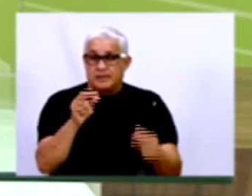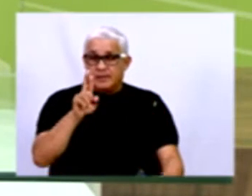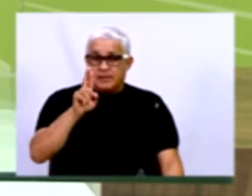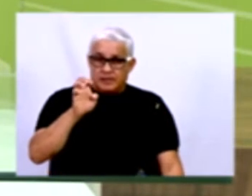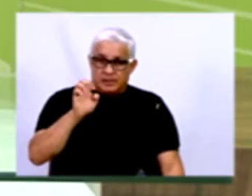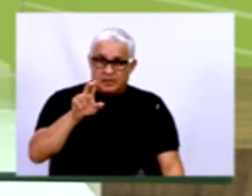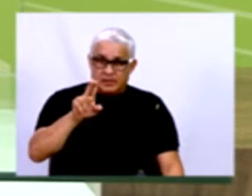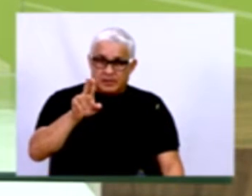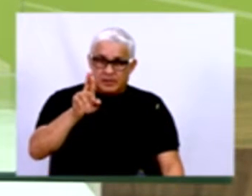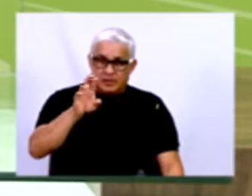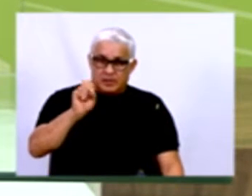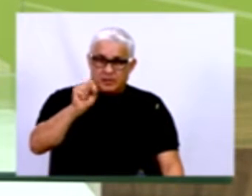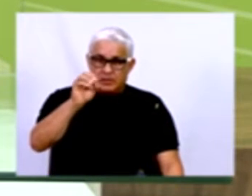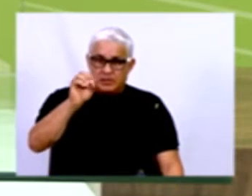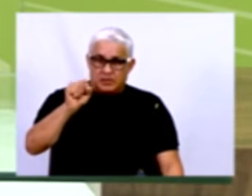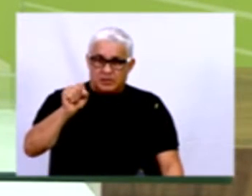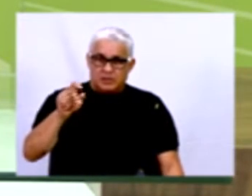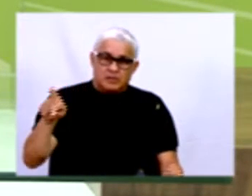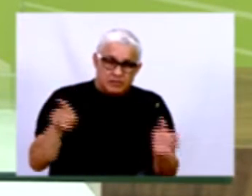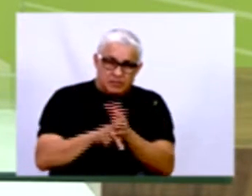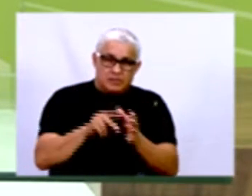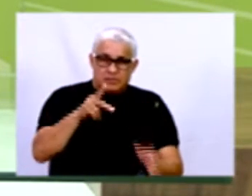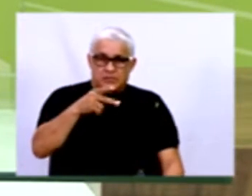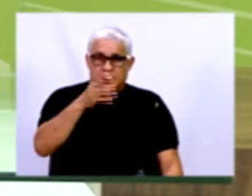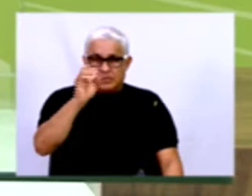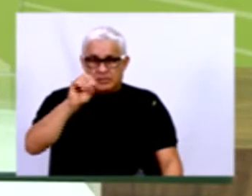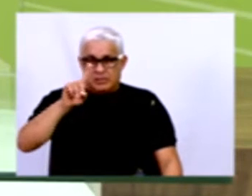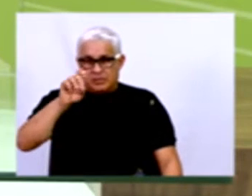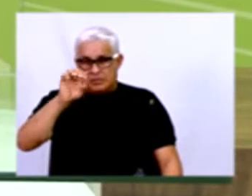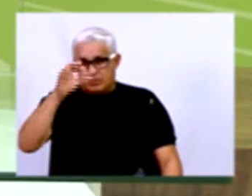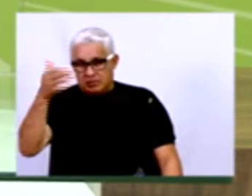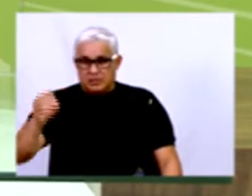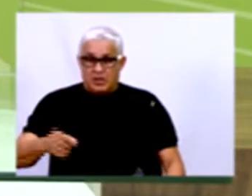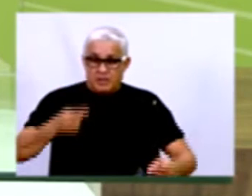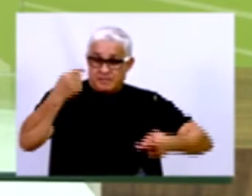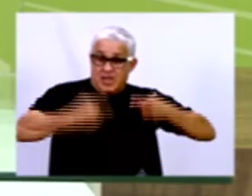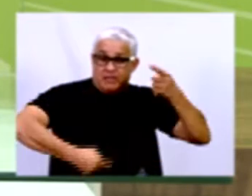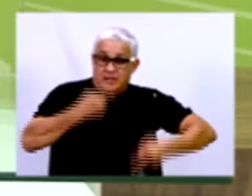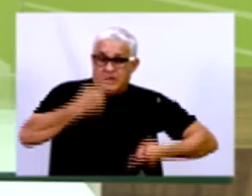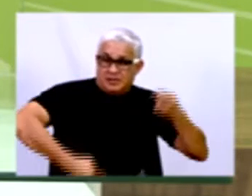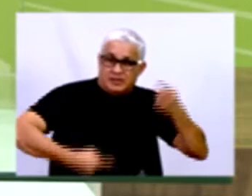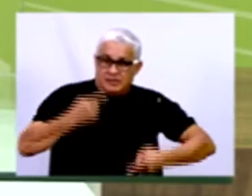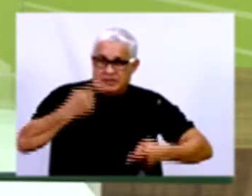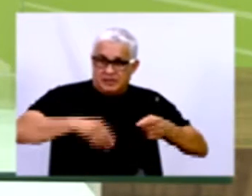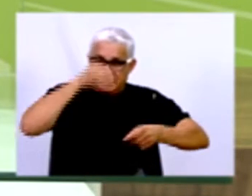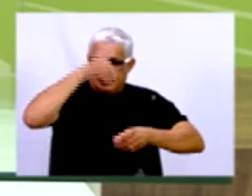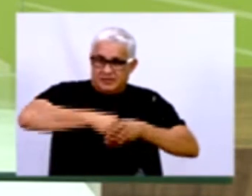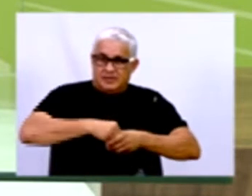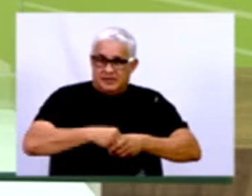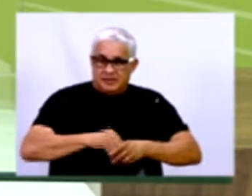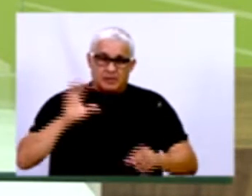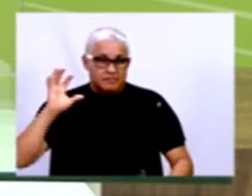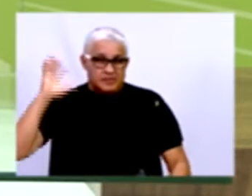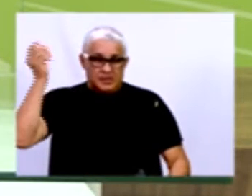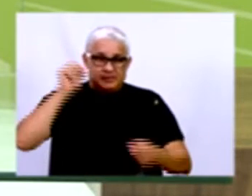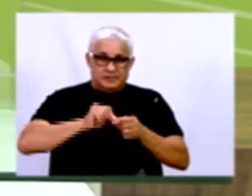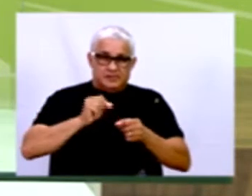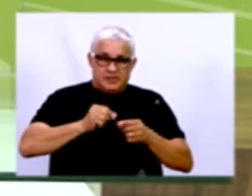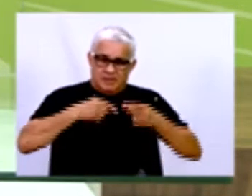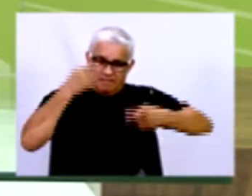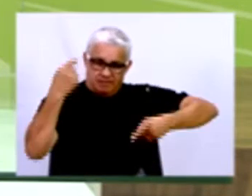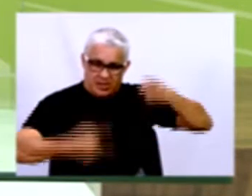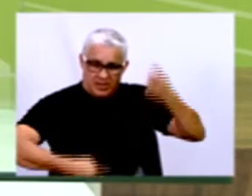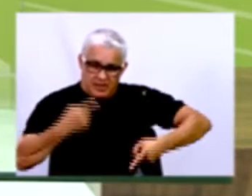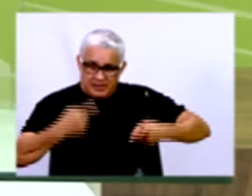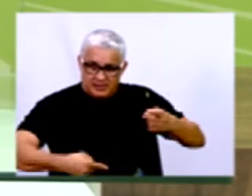Então aqui a gente está entendendo que existe uma competição pelos recursos produtivos. Quando você decide fazer uma guerra